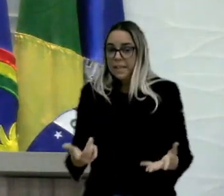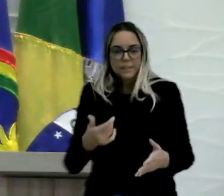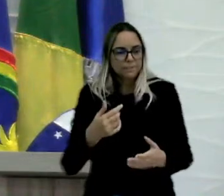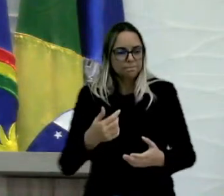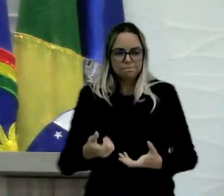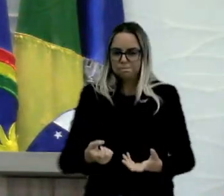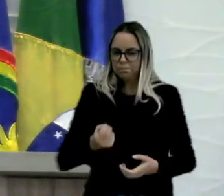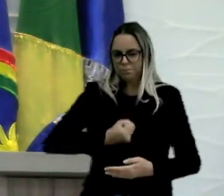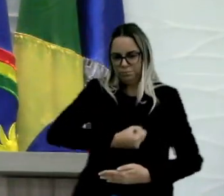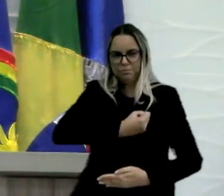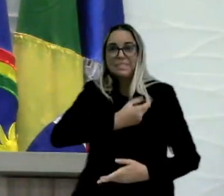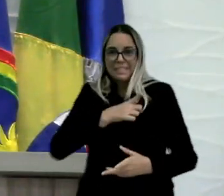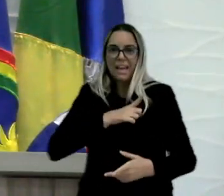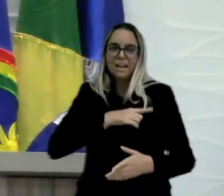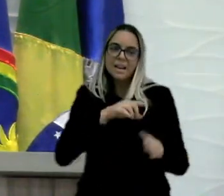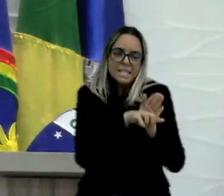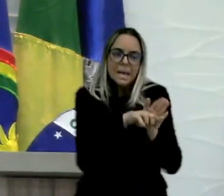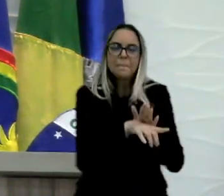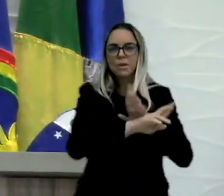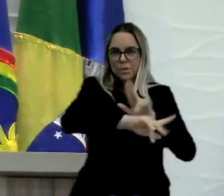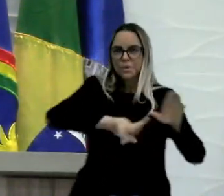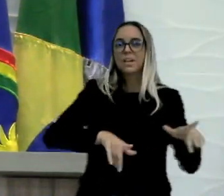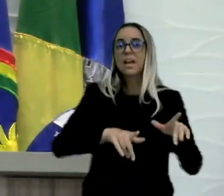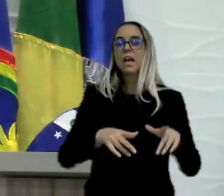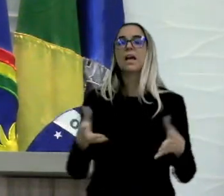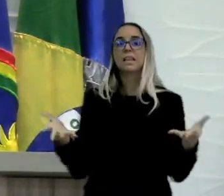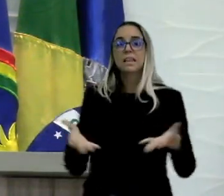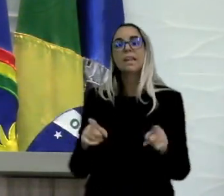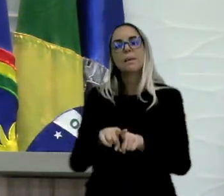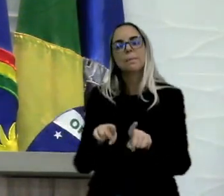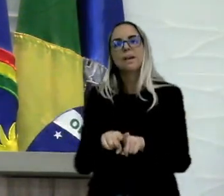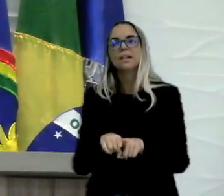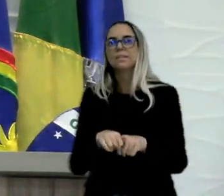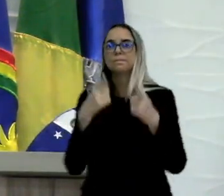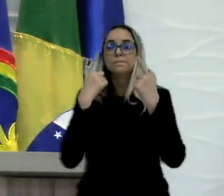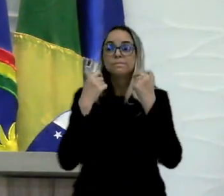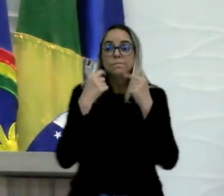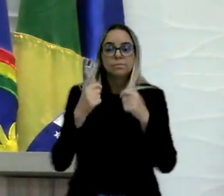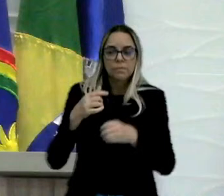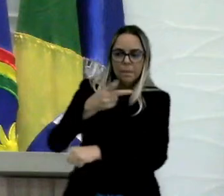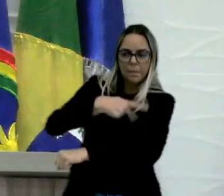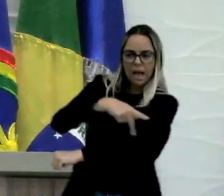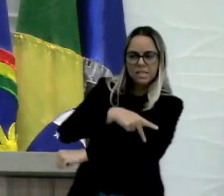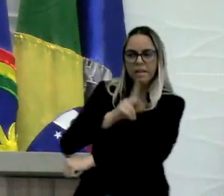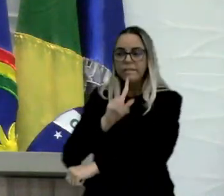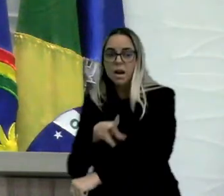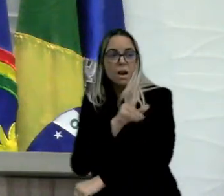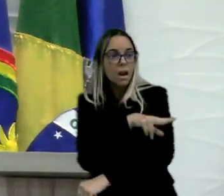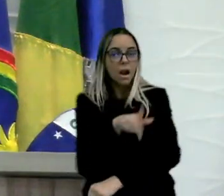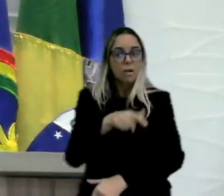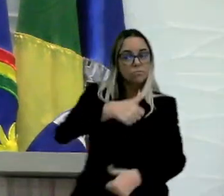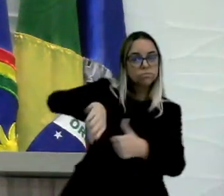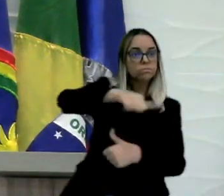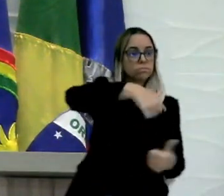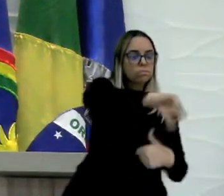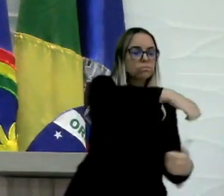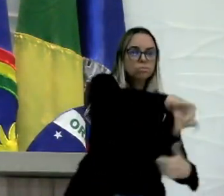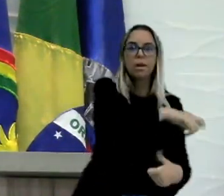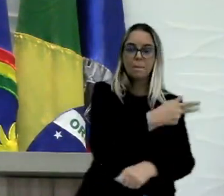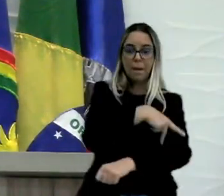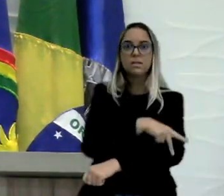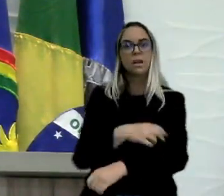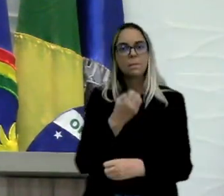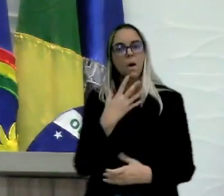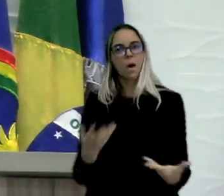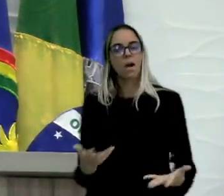alegria porque eu vejo a nossas praças do nosso município que estava acabada e hoje tá tudo recuperada e recuperando várias aí que nem a